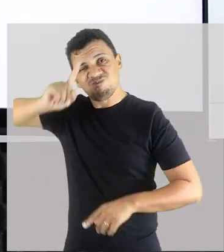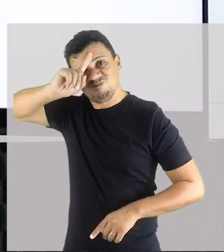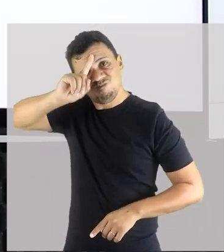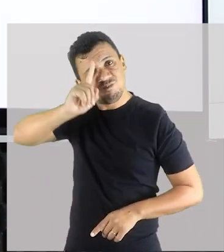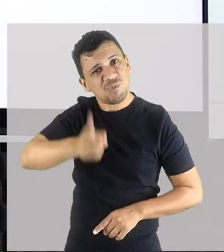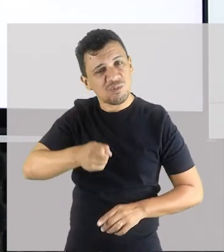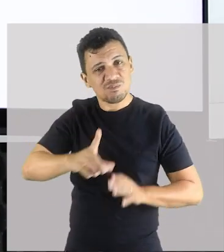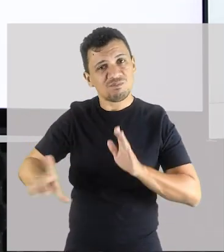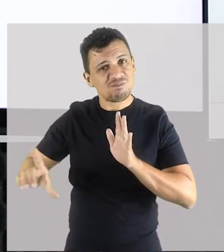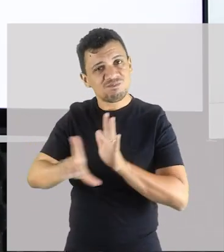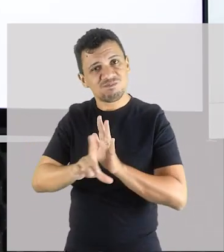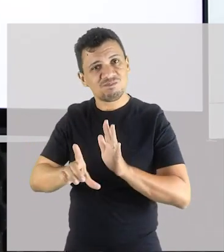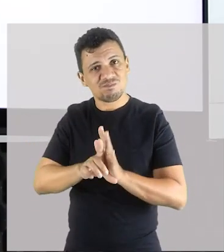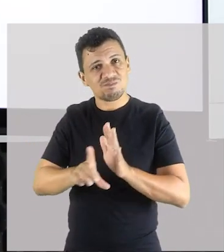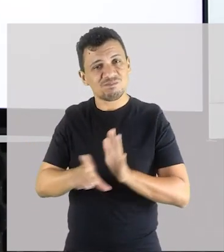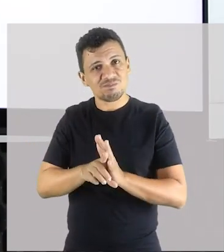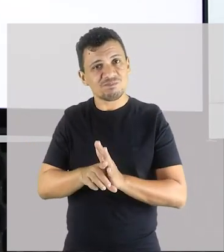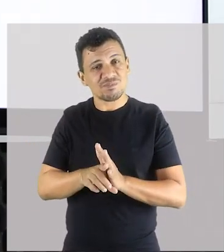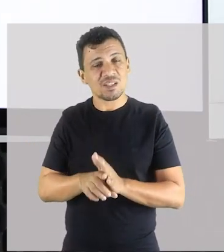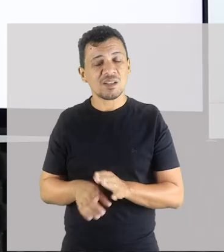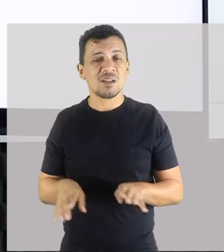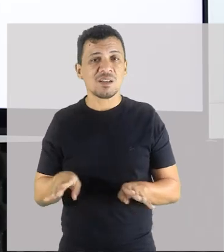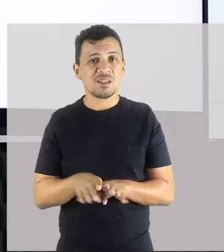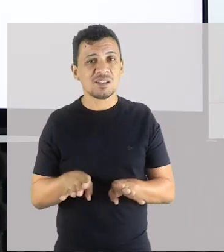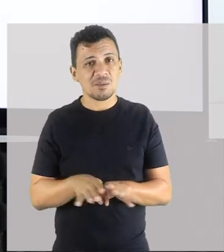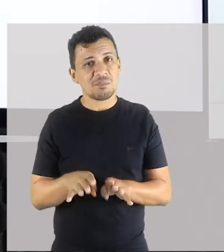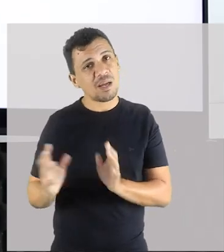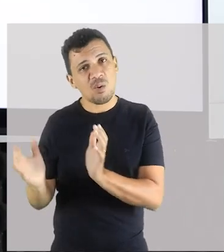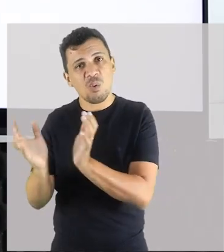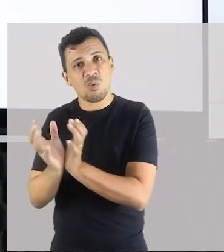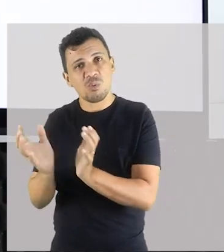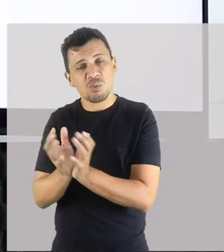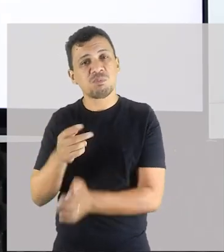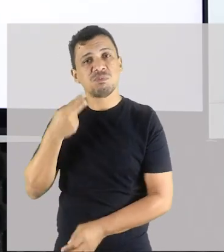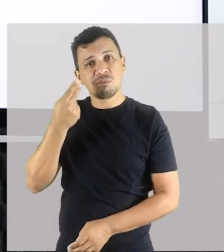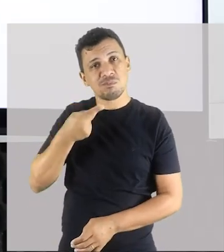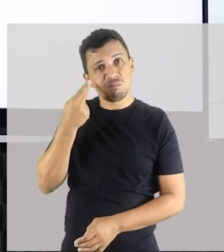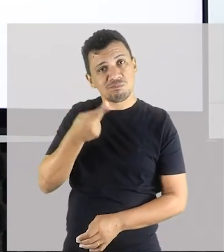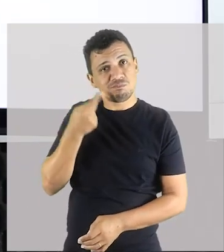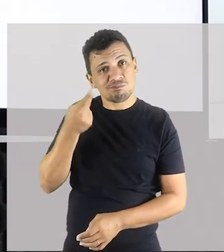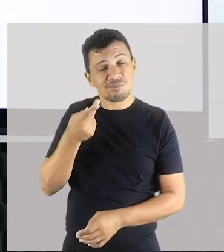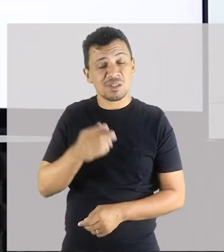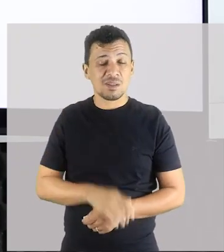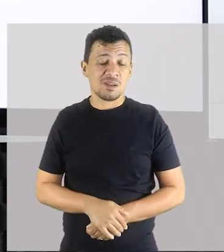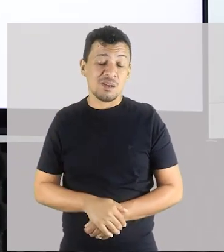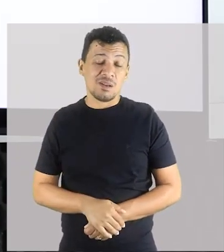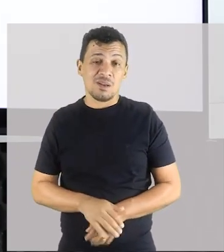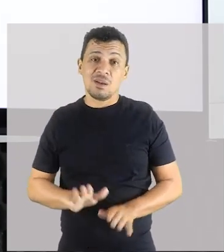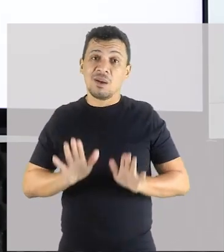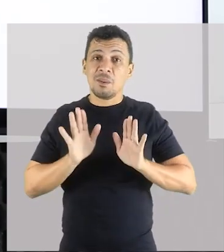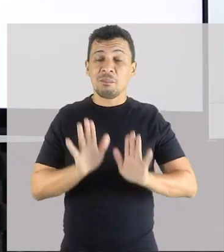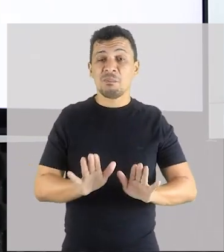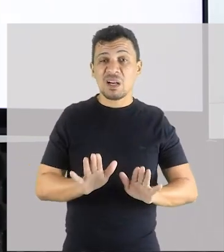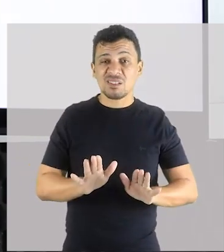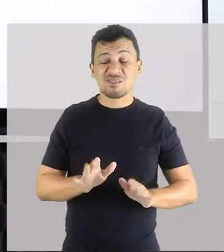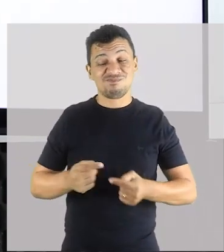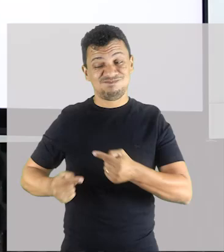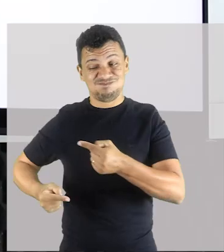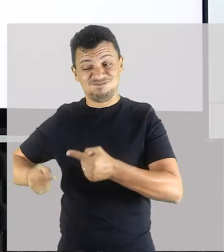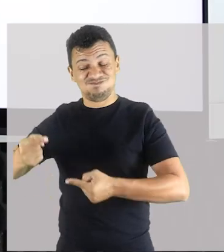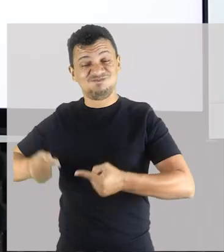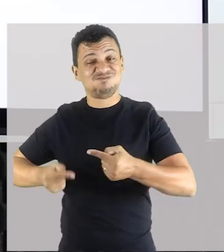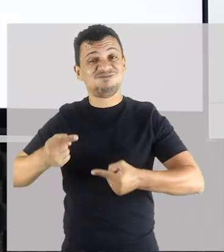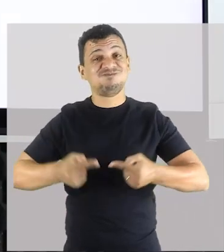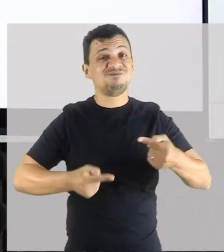feitos a partir da coroa portuguesa e agora pelo parlamento, a partir dessas leis intoleráveis, mas cada vez mais isso vai se acirrando e vai